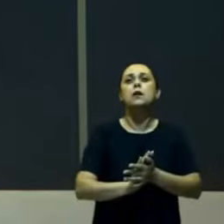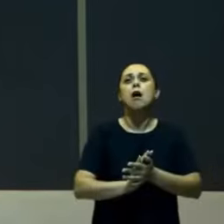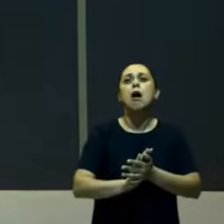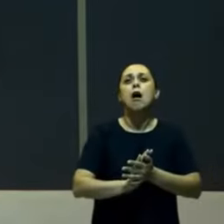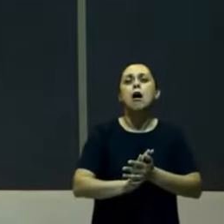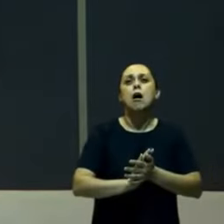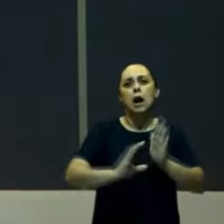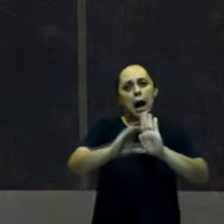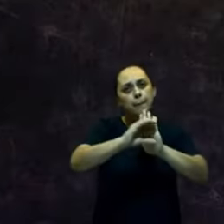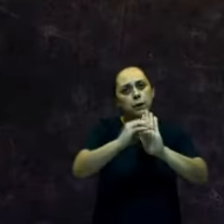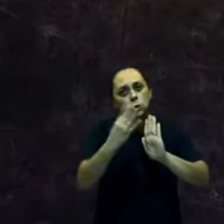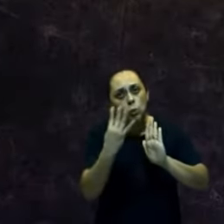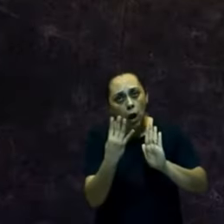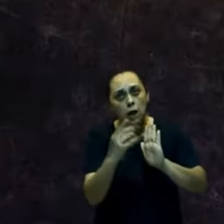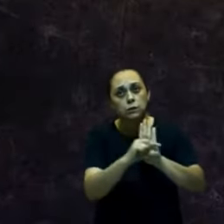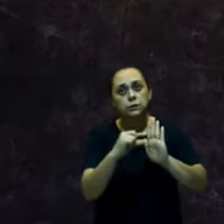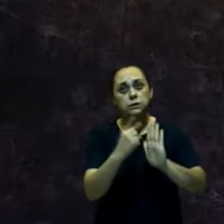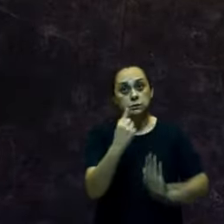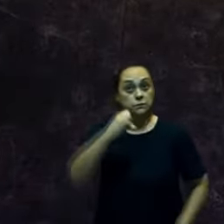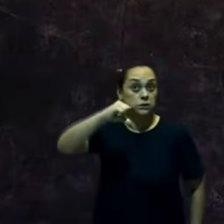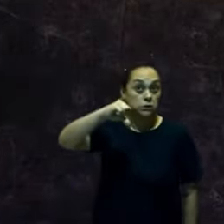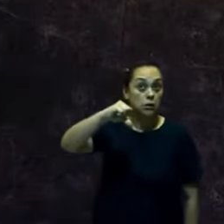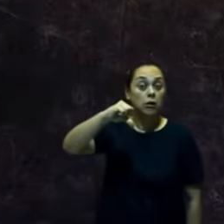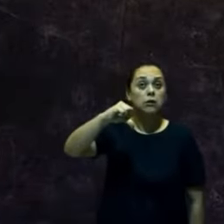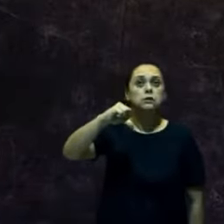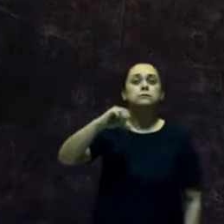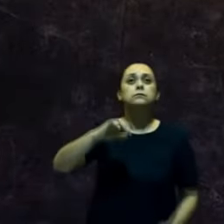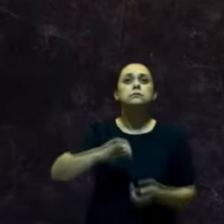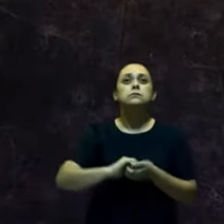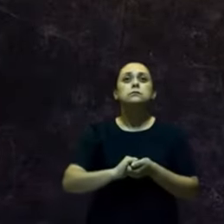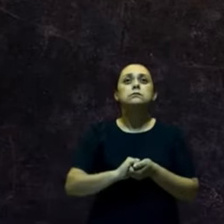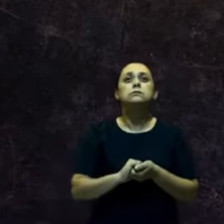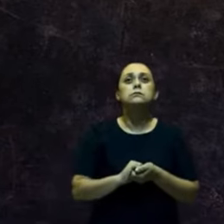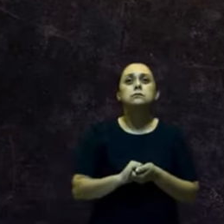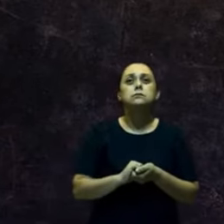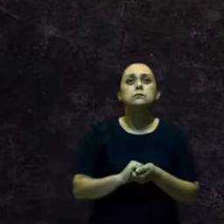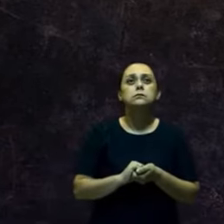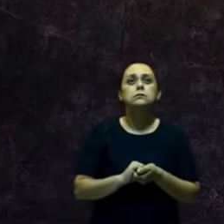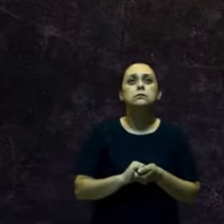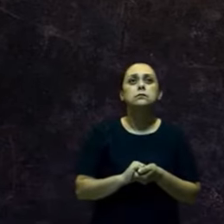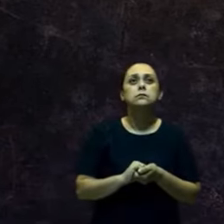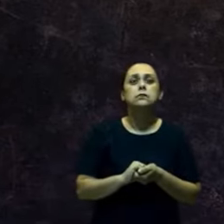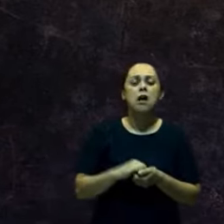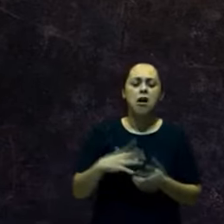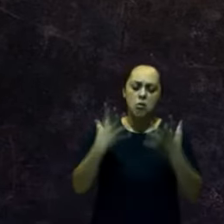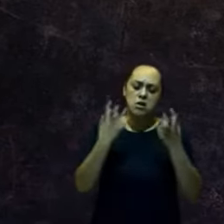porque é o versículo 19 que eu gostaria de ter falado mais no domingo e não houve